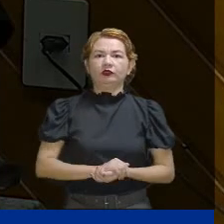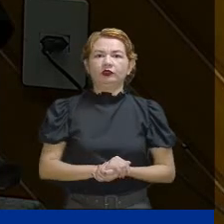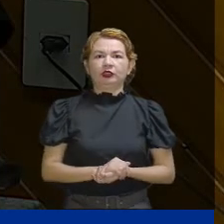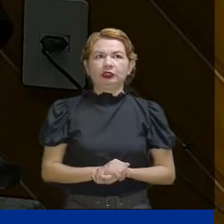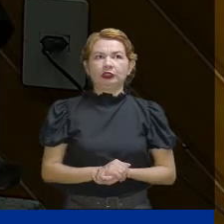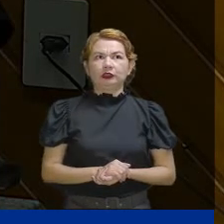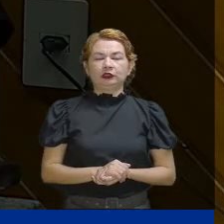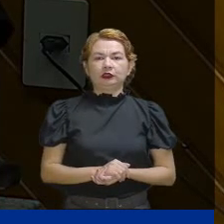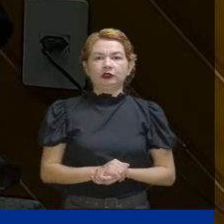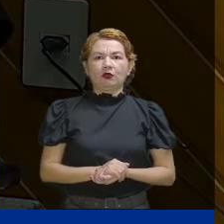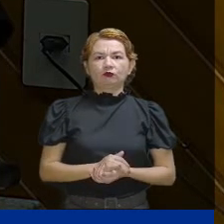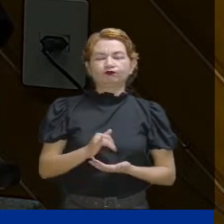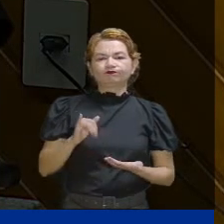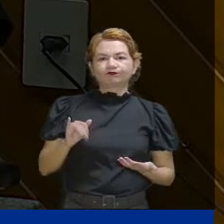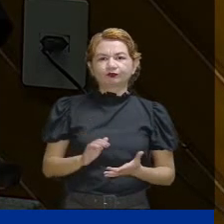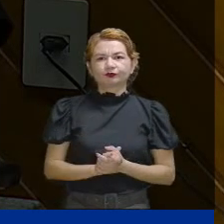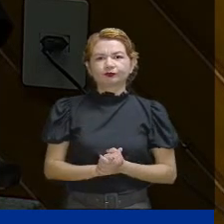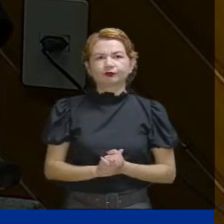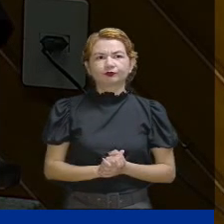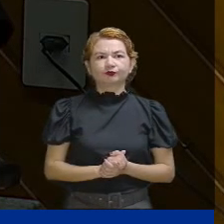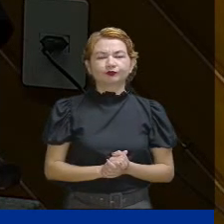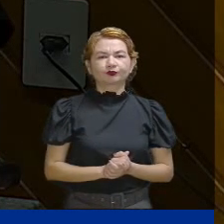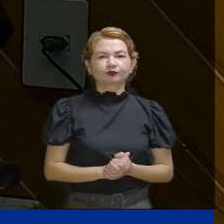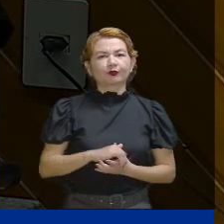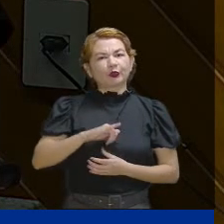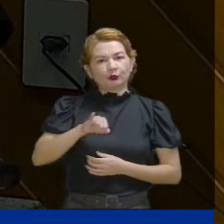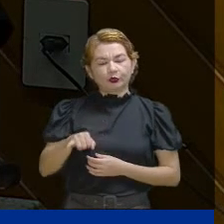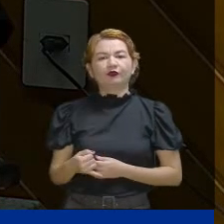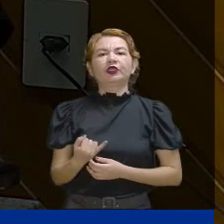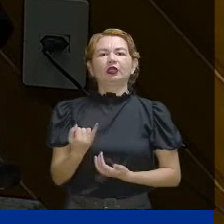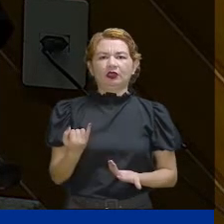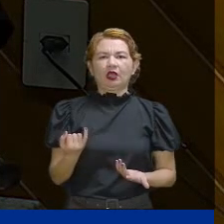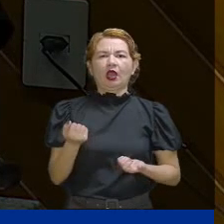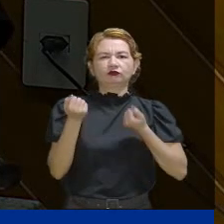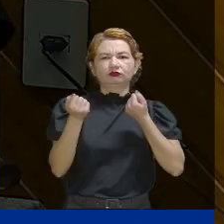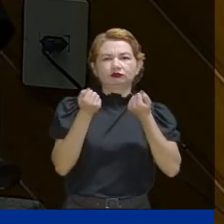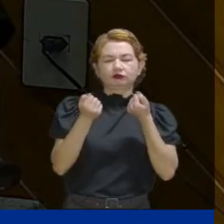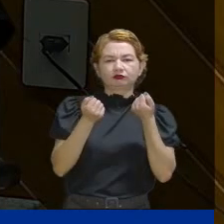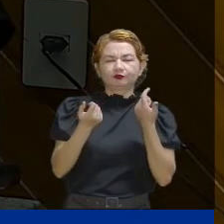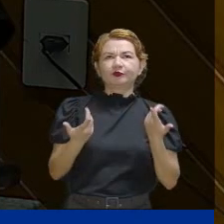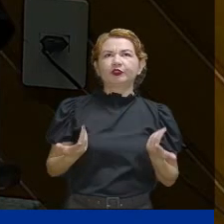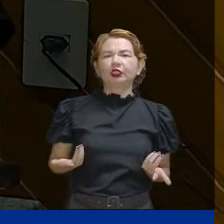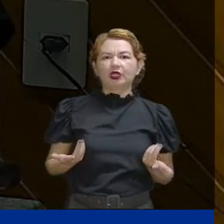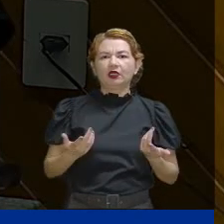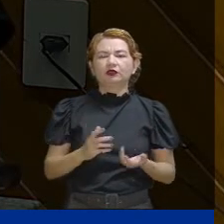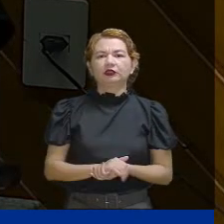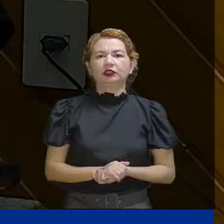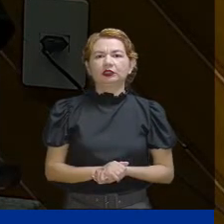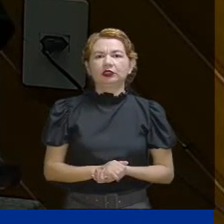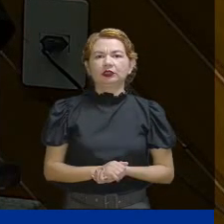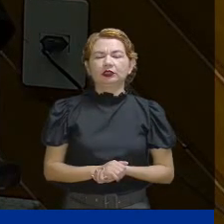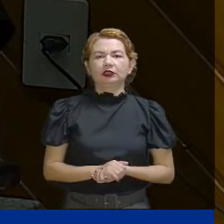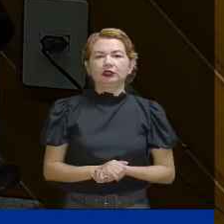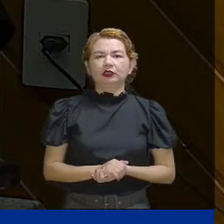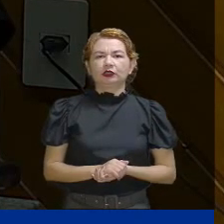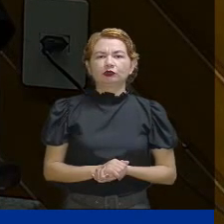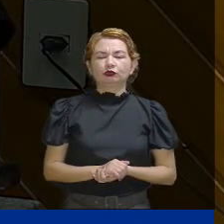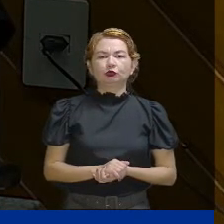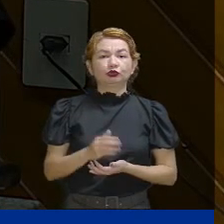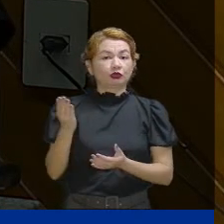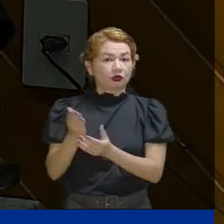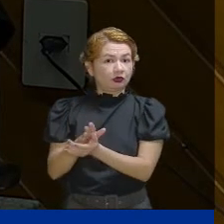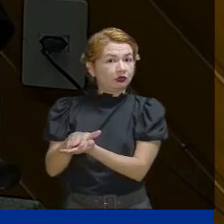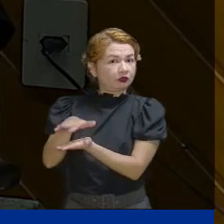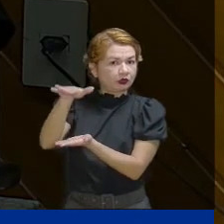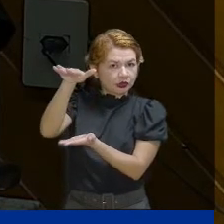a vista pedida pela doutora Tina, tive a oportunidade de analisar esse espaço de tempo os